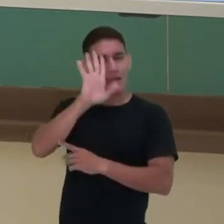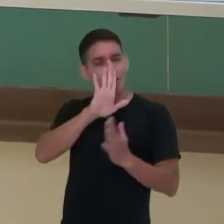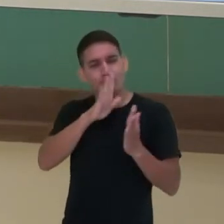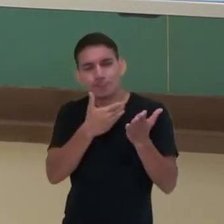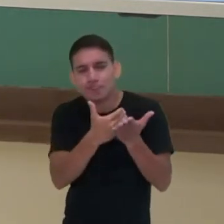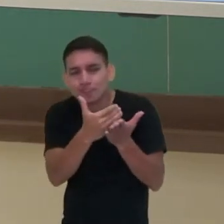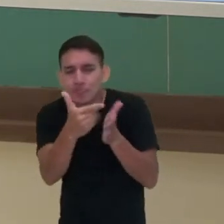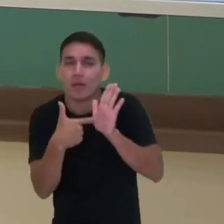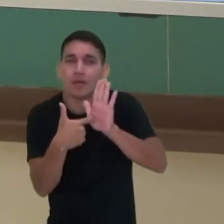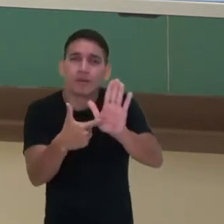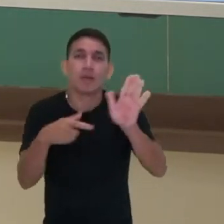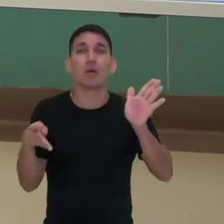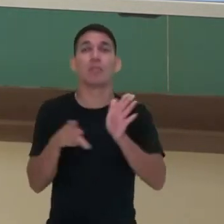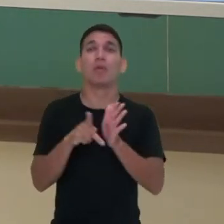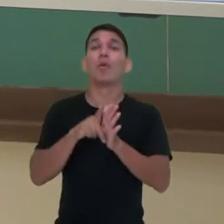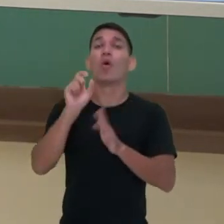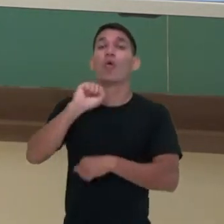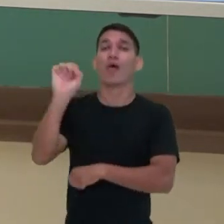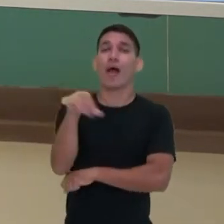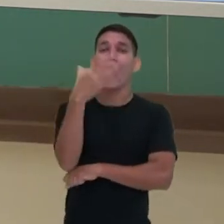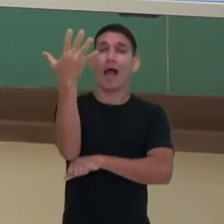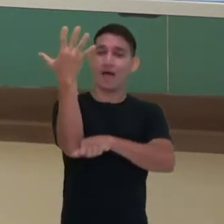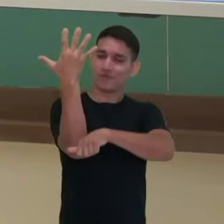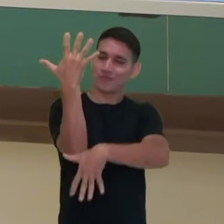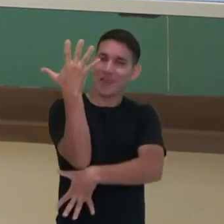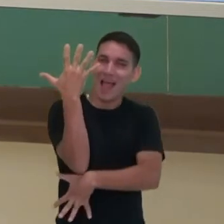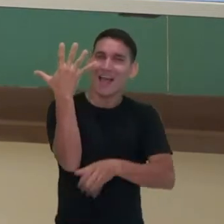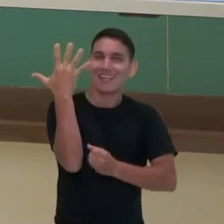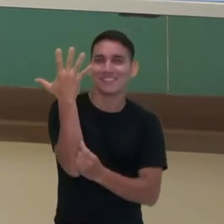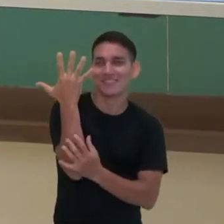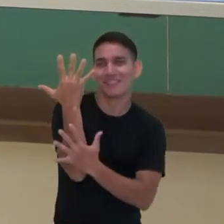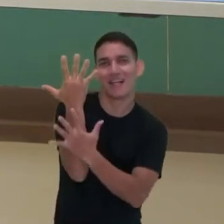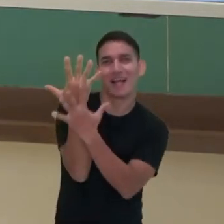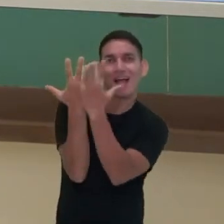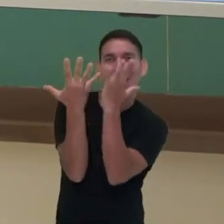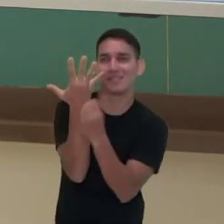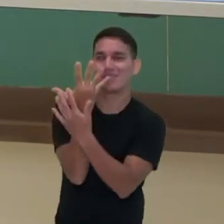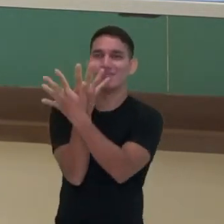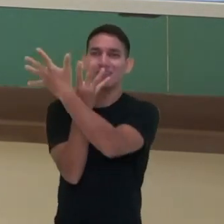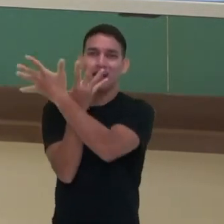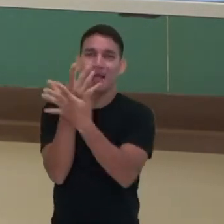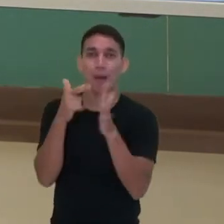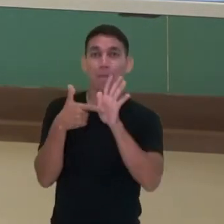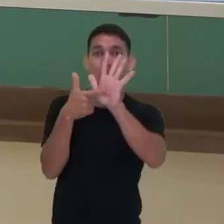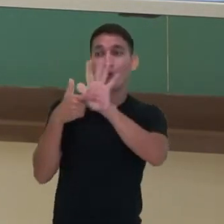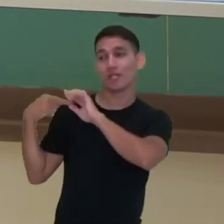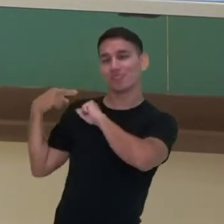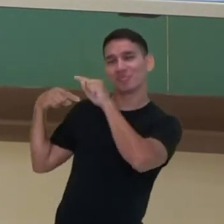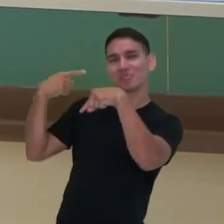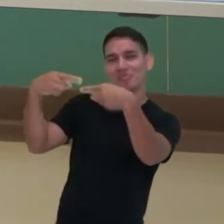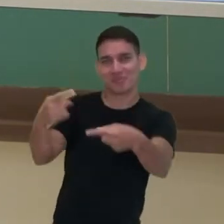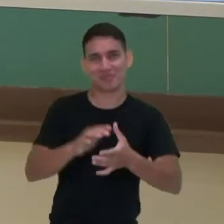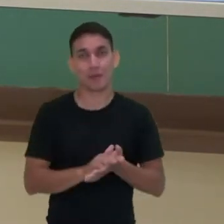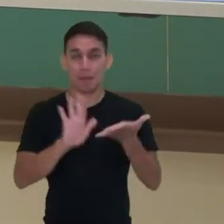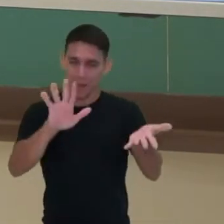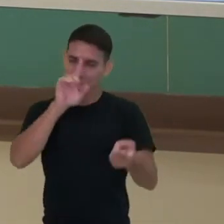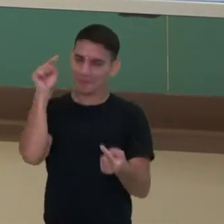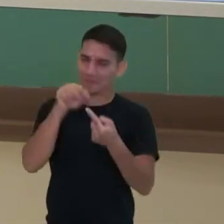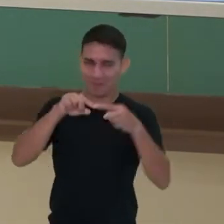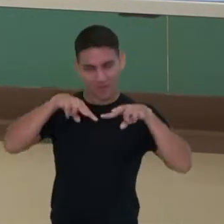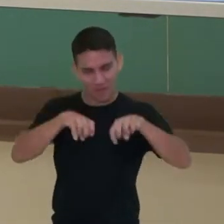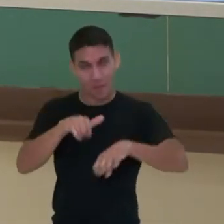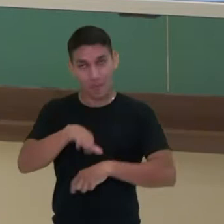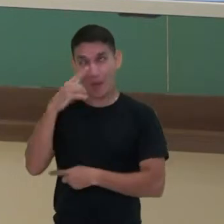né? Formação lá das chamadas árvores genealógicas, né? Com símbolos específicos, e a gente vai aprofundar agora. A ideia da nossa aula,